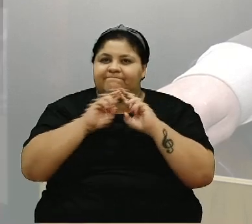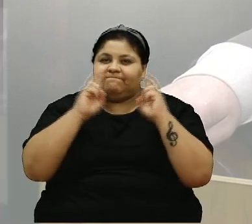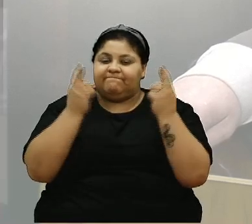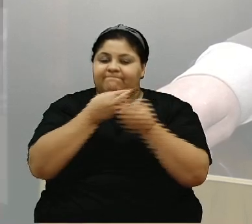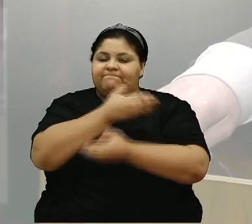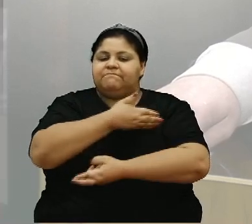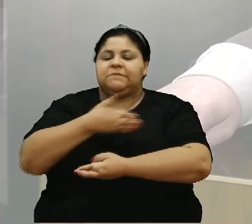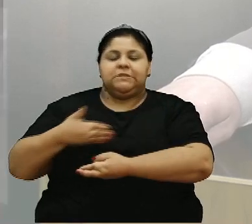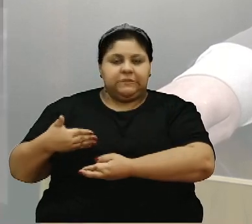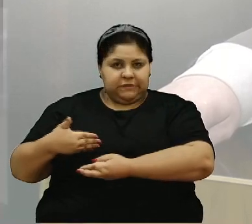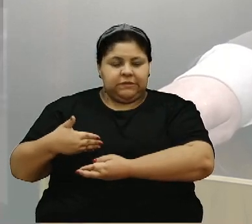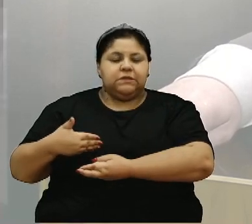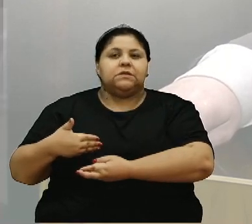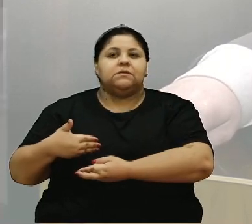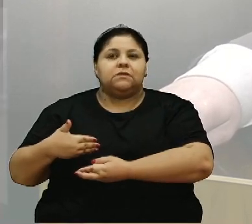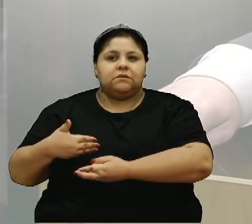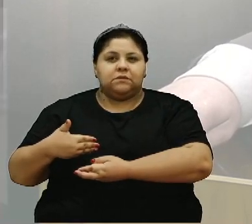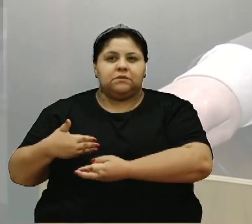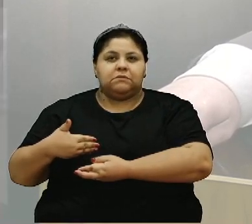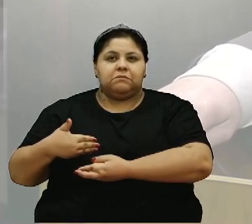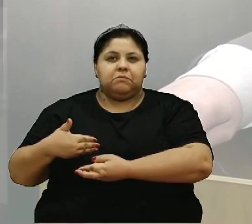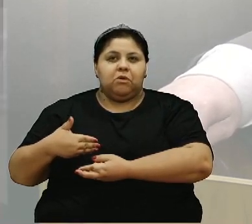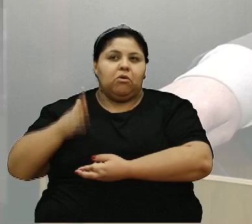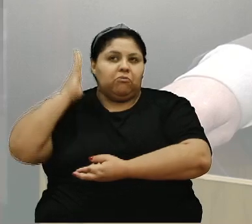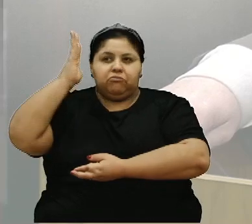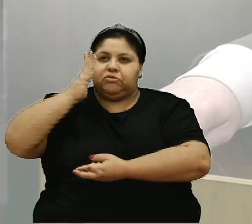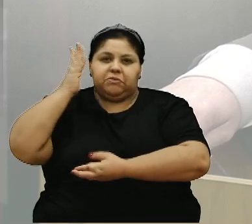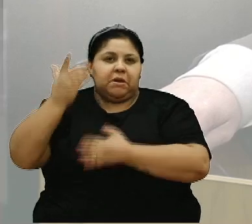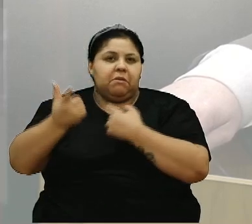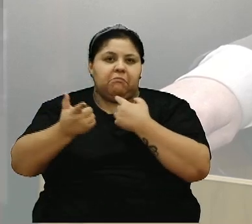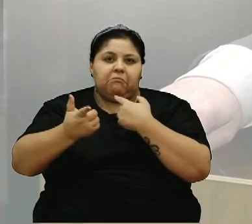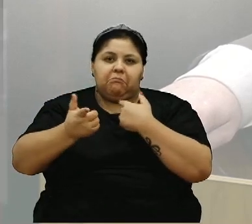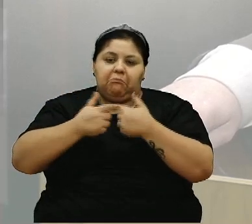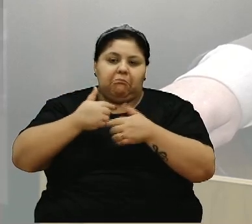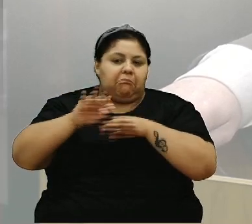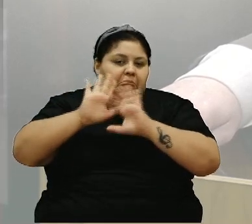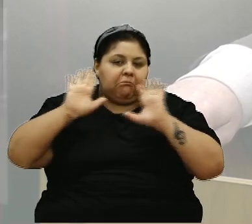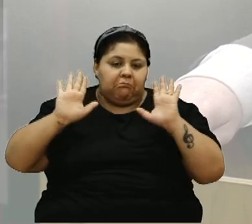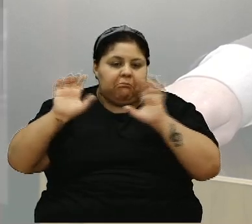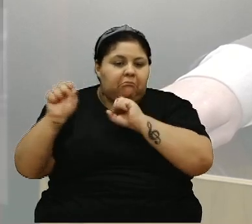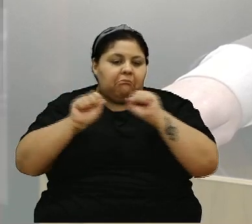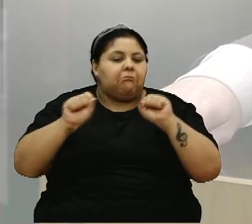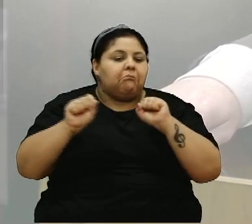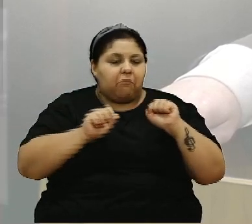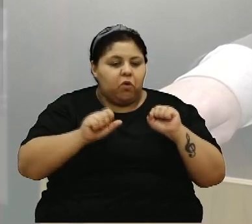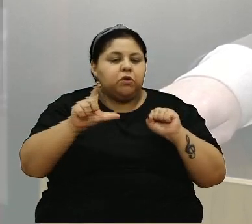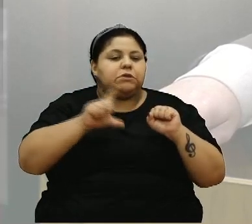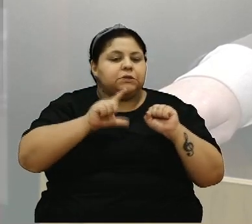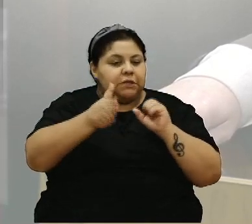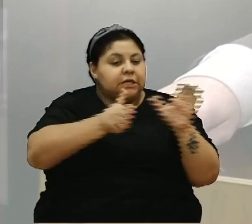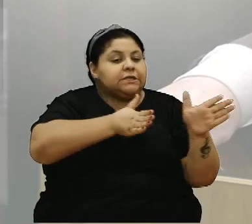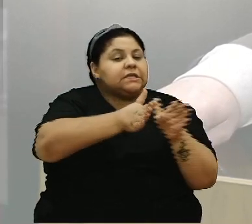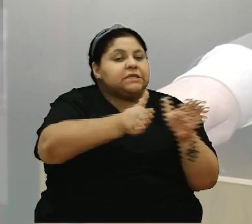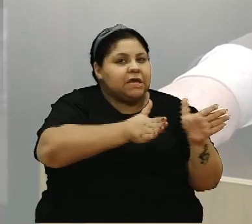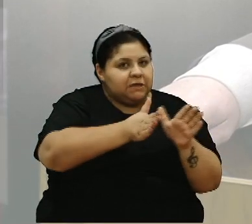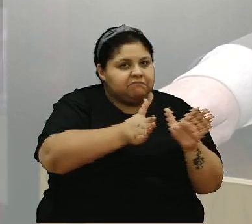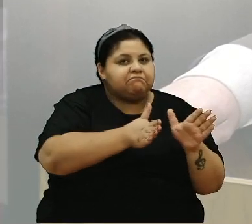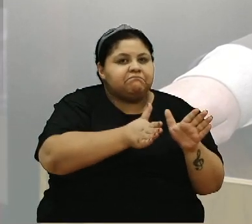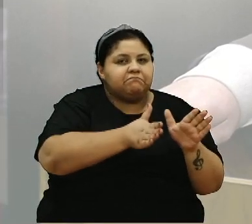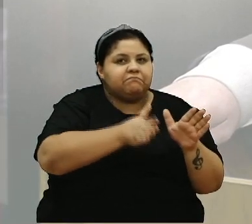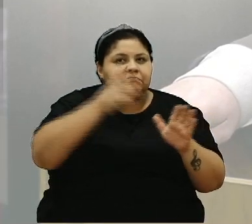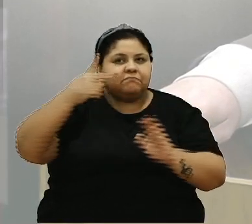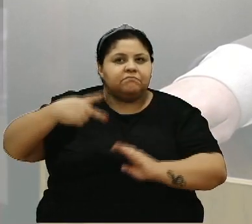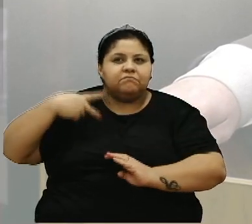reunião, um congresso, um seminário, alguma coisa para que a gente possa ter esse acesso aí.